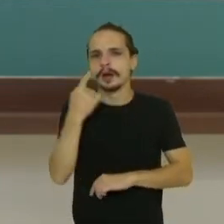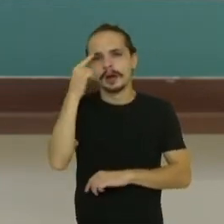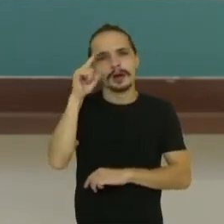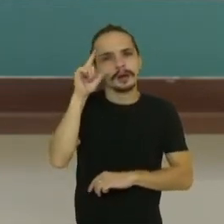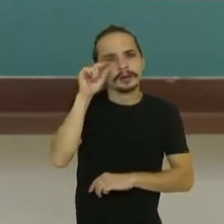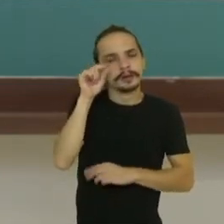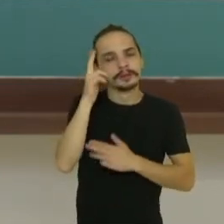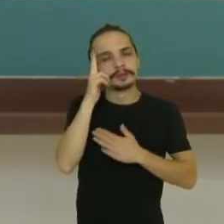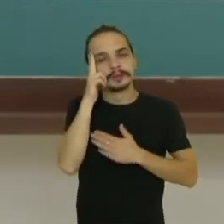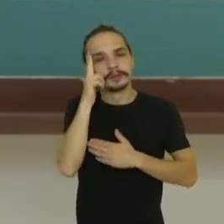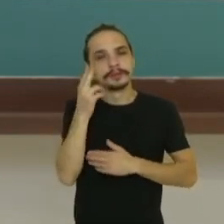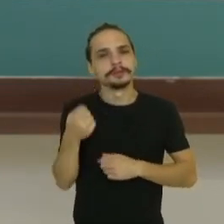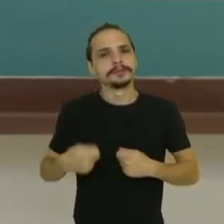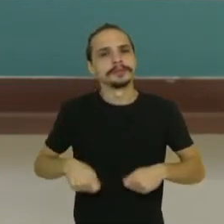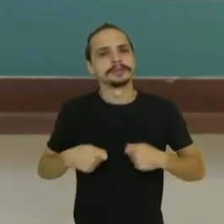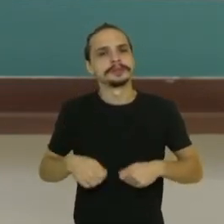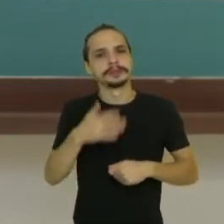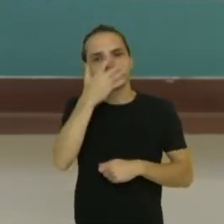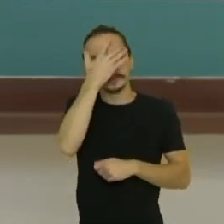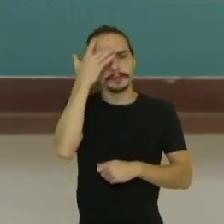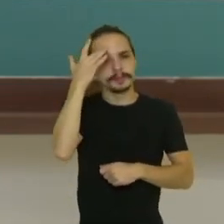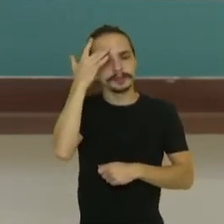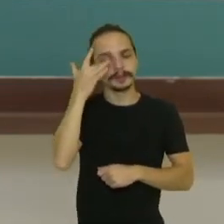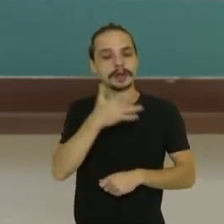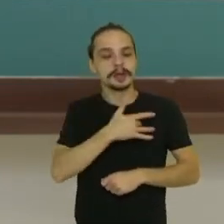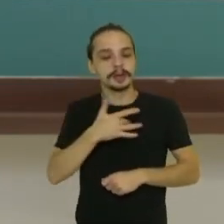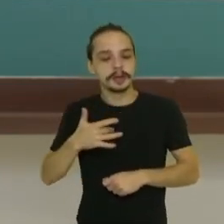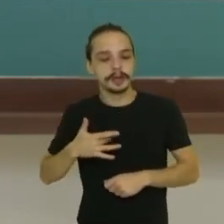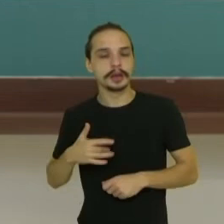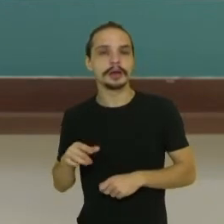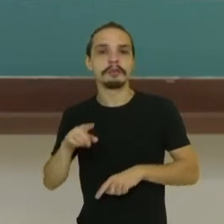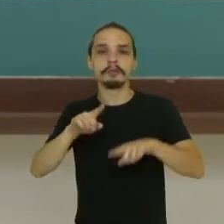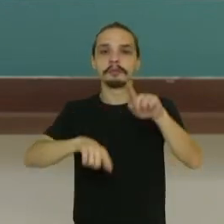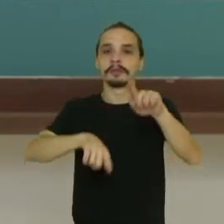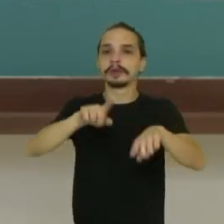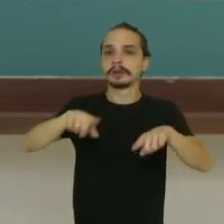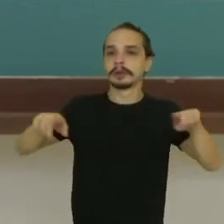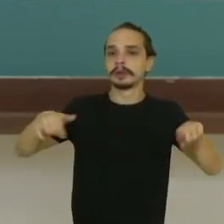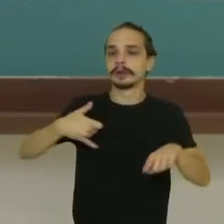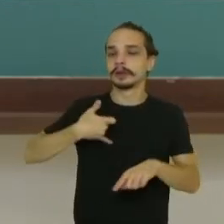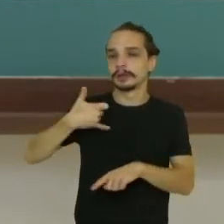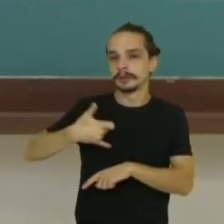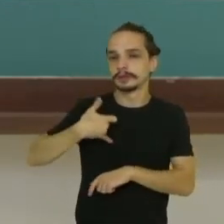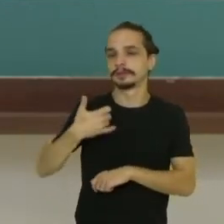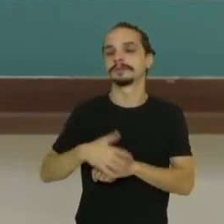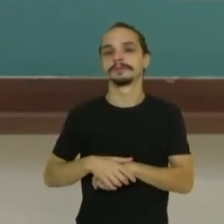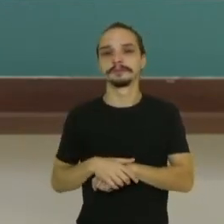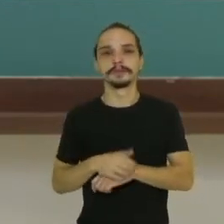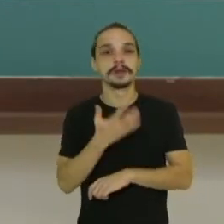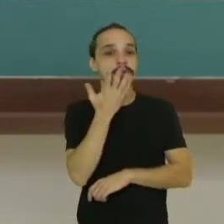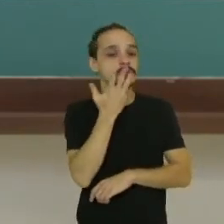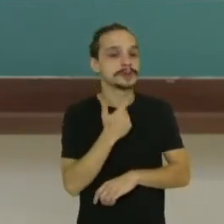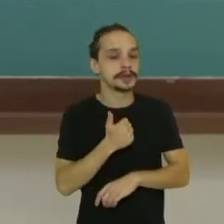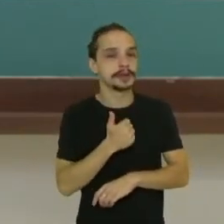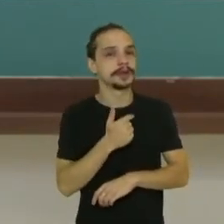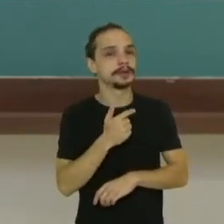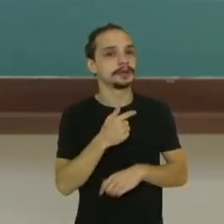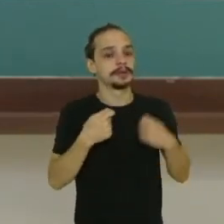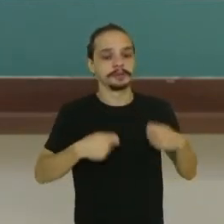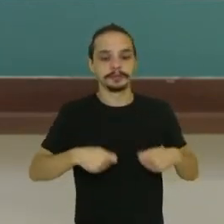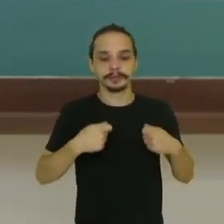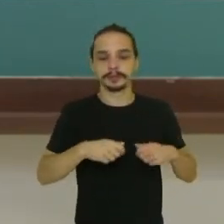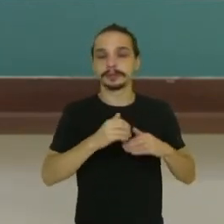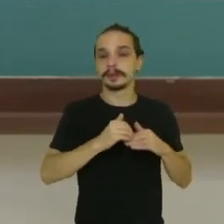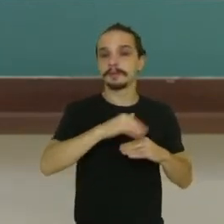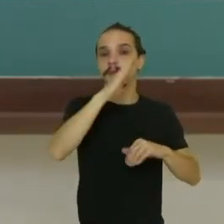necessárias para uma pessoa na E essas horas vão variar de idade a idade né As crianças por exemplo precisam